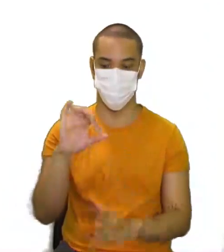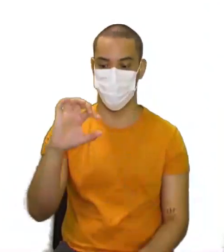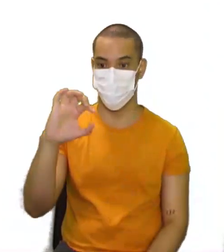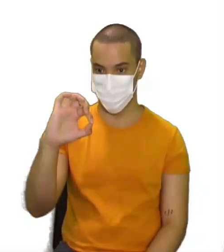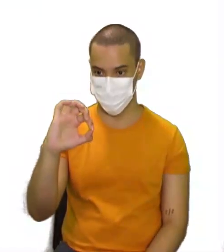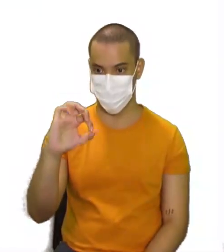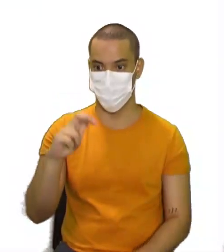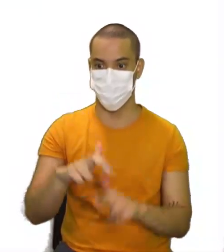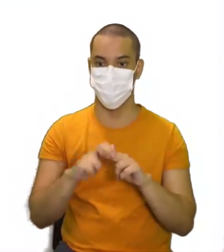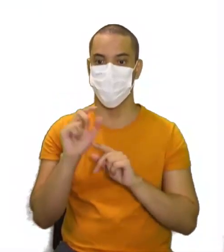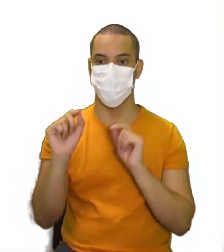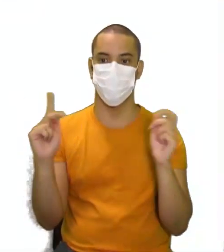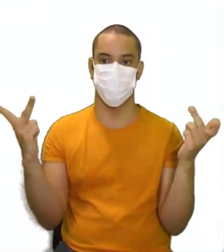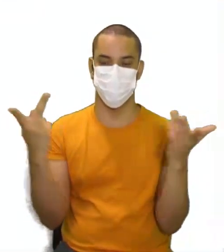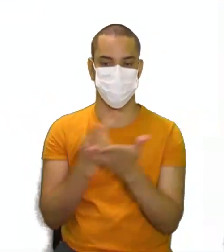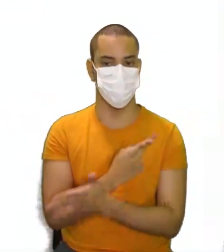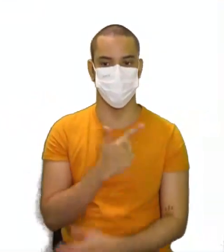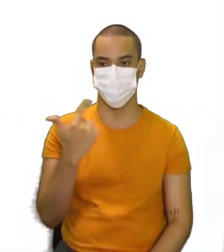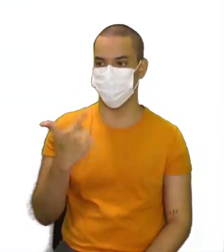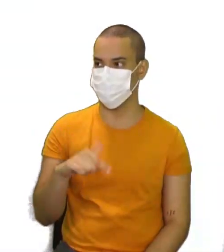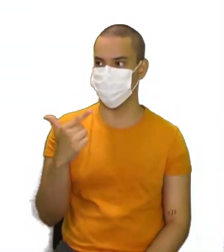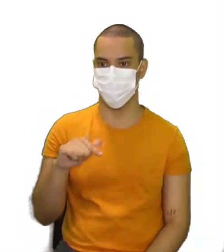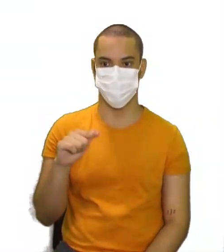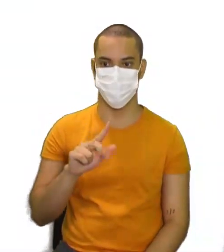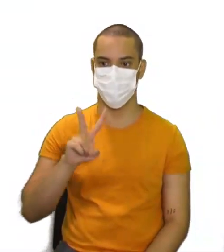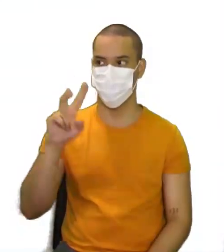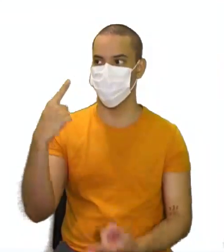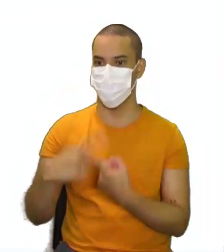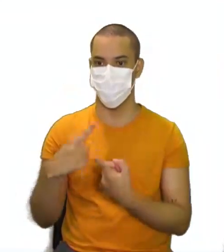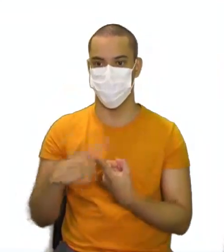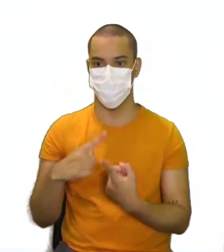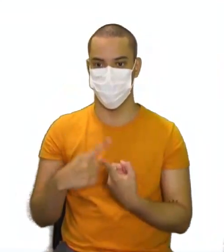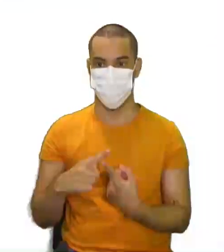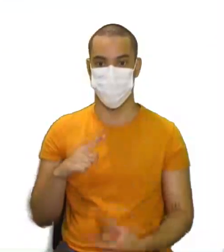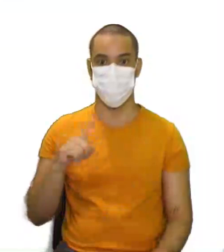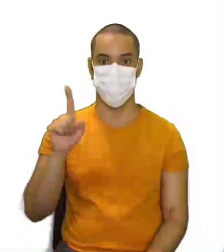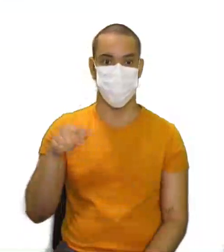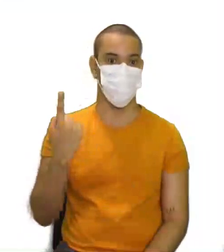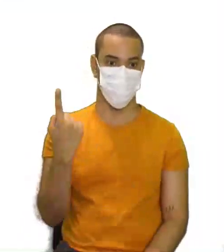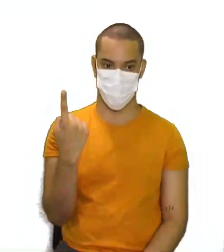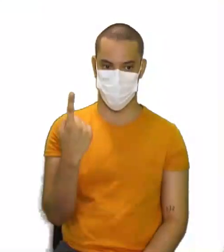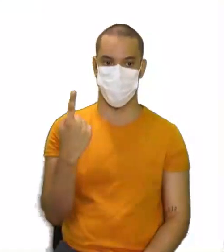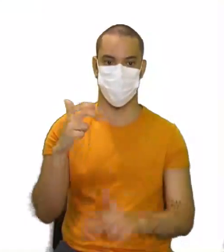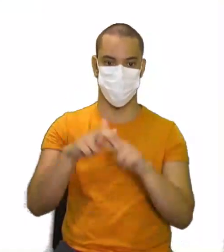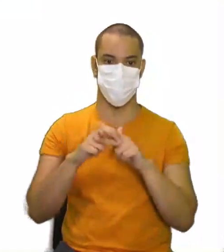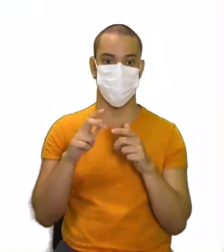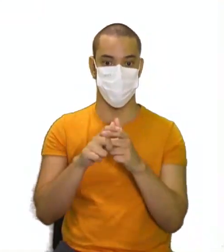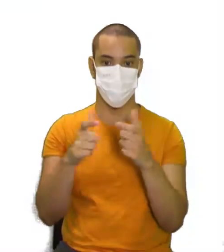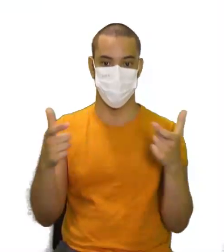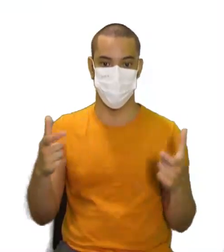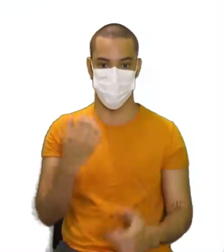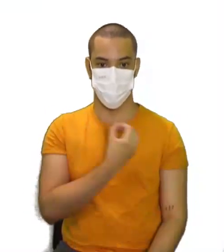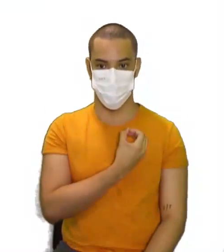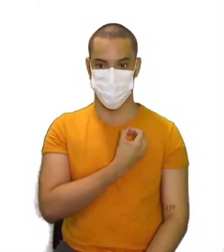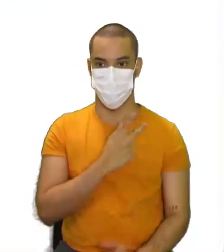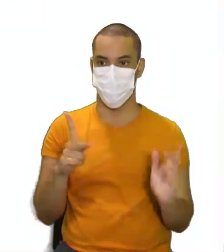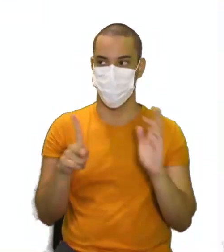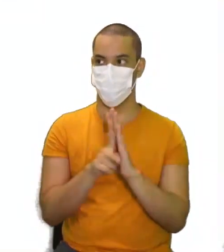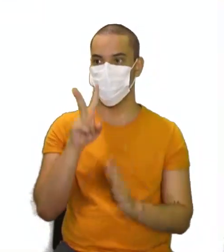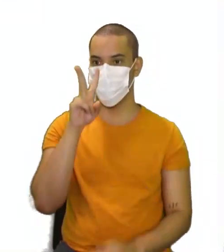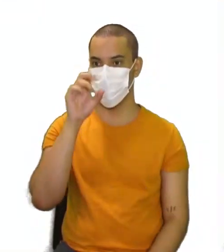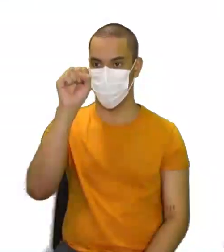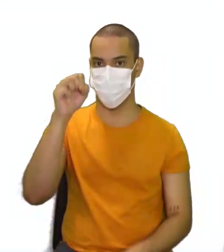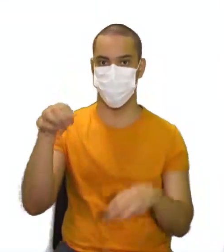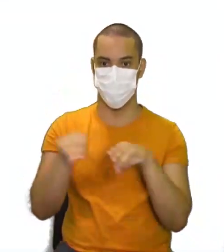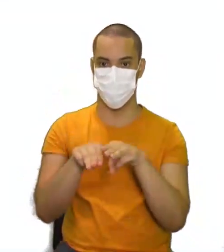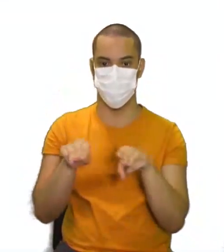que acontece aqui? Ó, não vai ter o seno, porque seno de 90 é 1, né? Então, é o maior valor da força magnética.